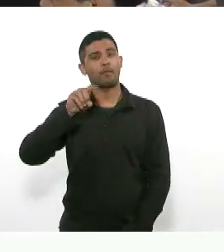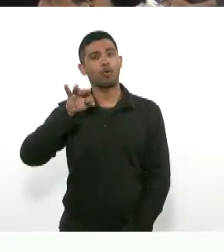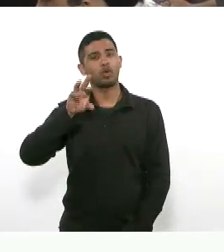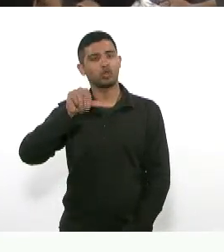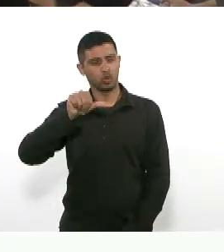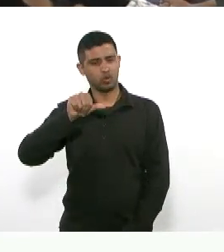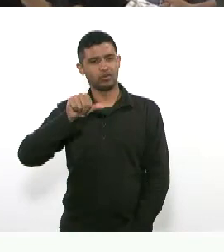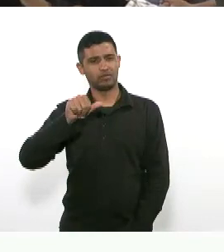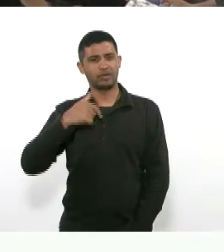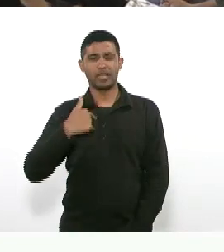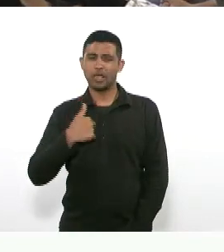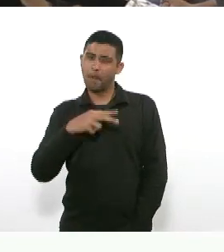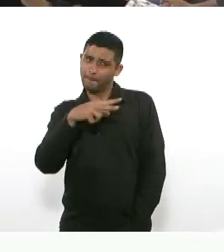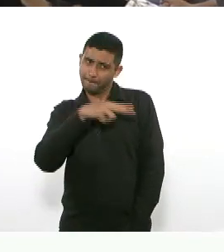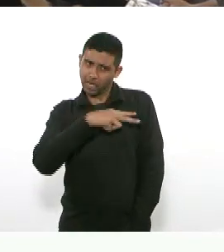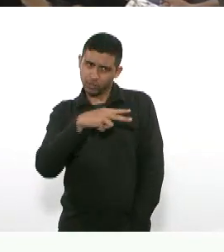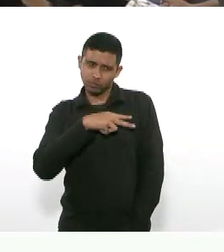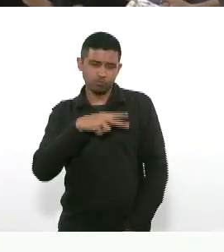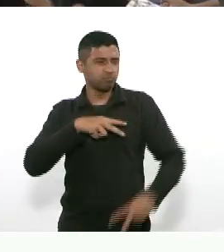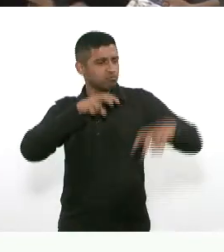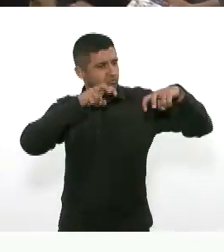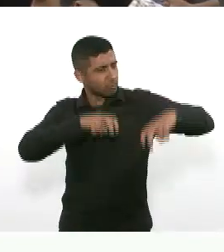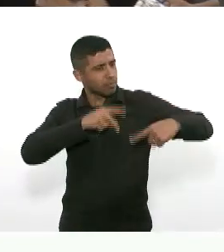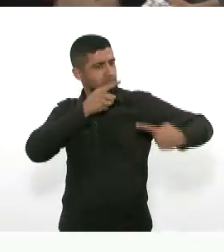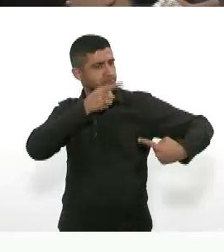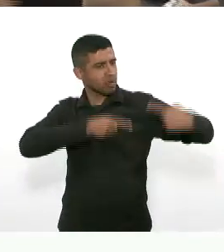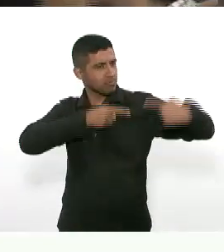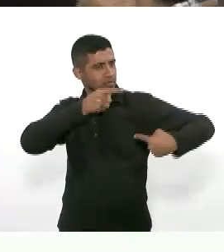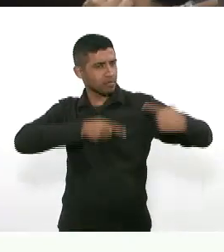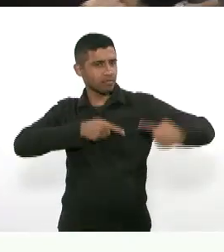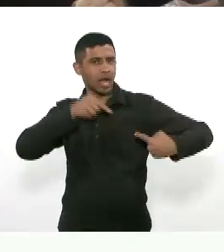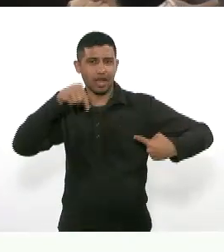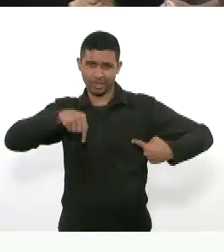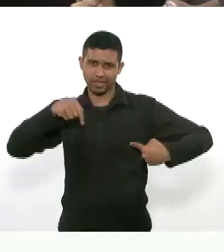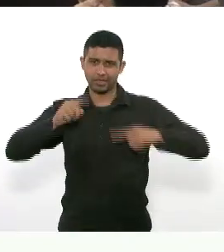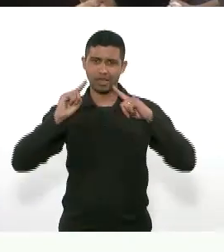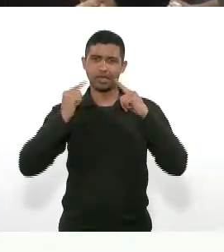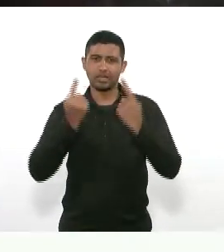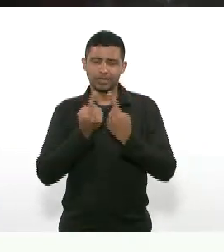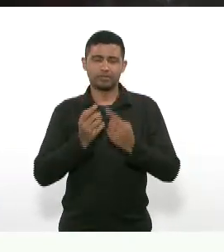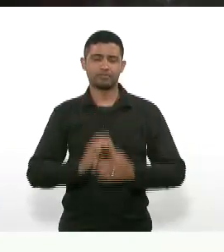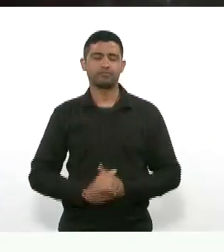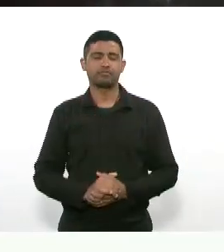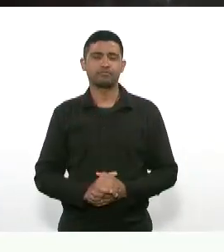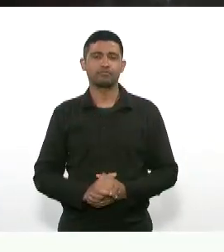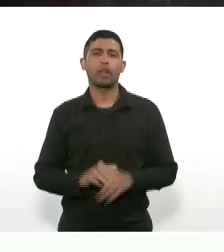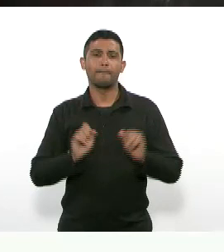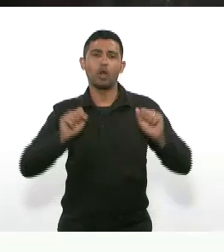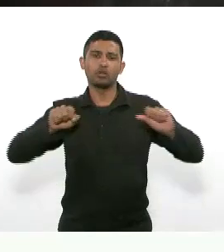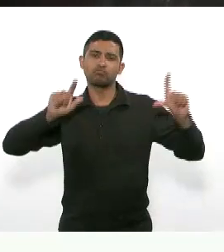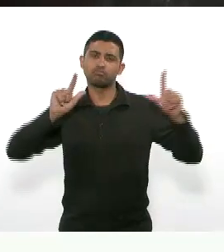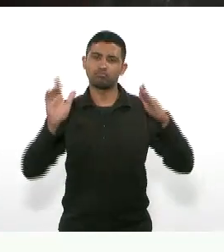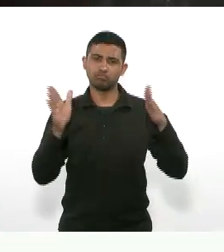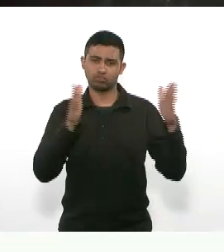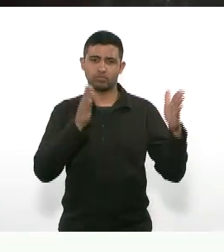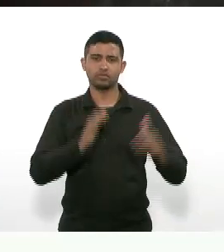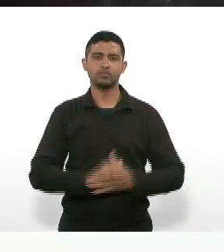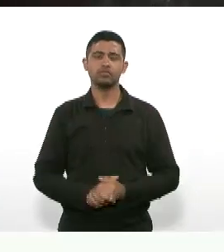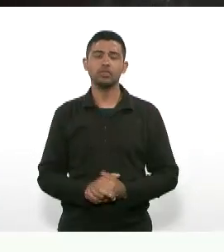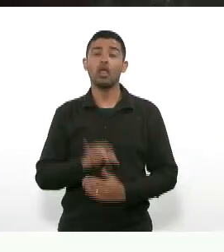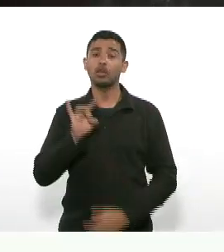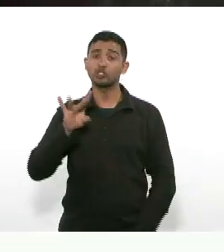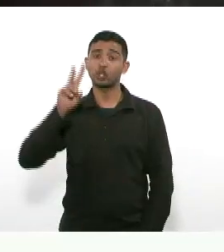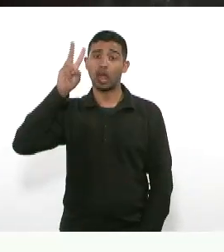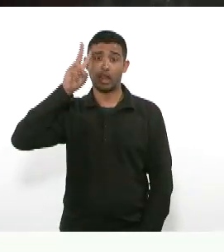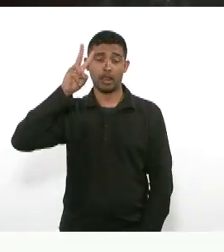de um modo muito particular a discussão desse debate, né? Então, pode passar, por favor? Só para lembrar,